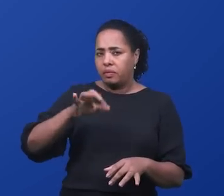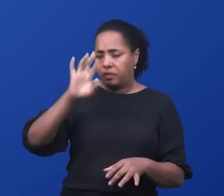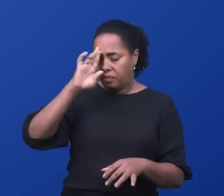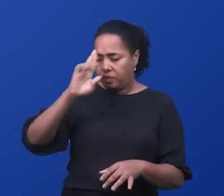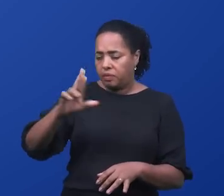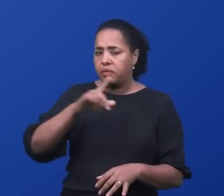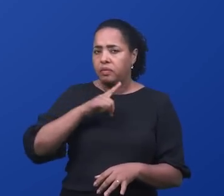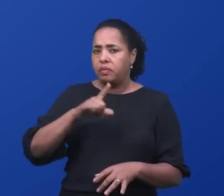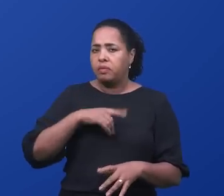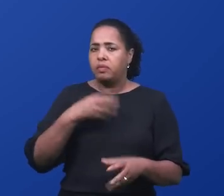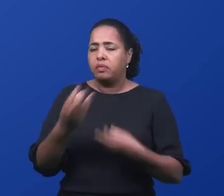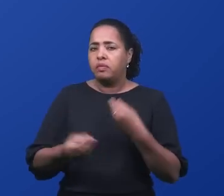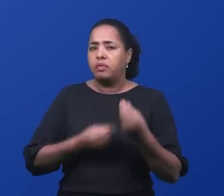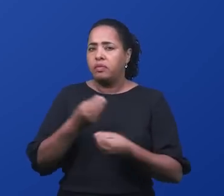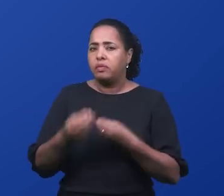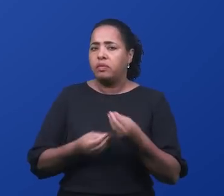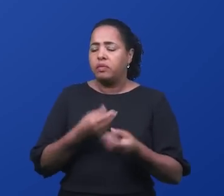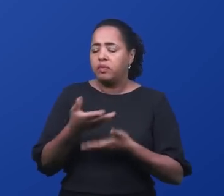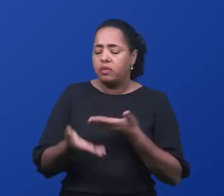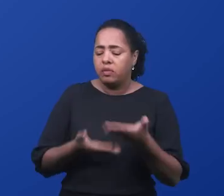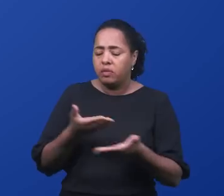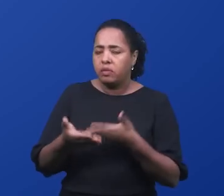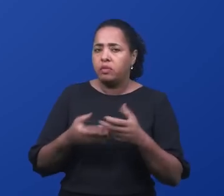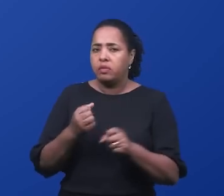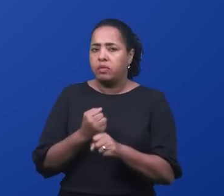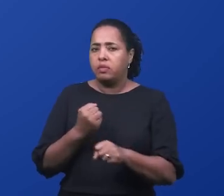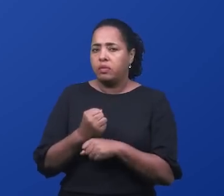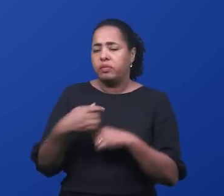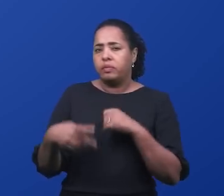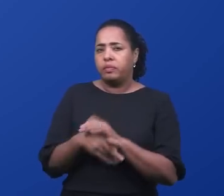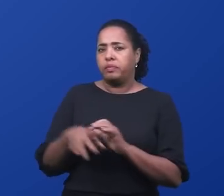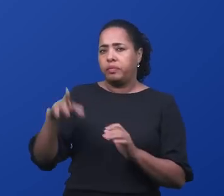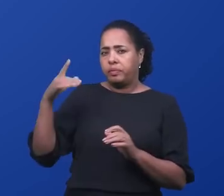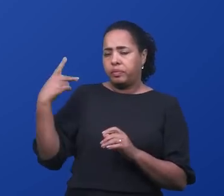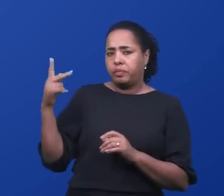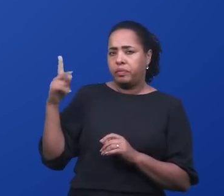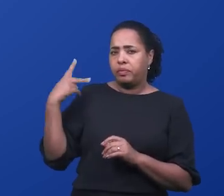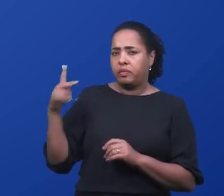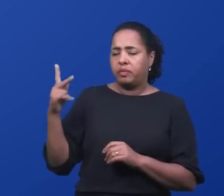como devemos cuidar da obra dele, né?